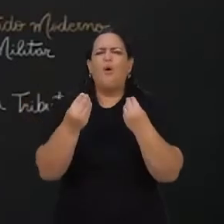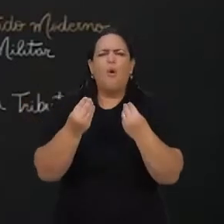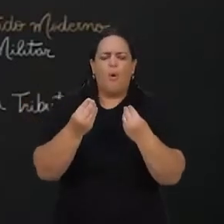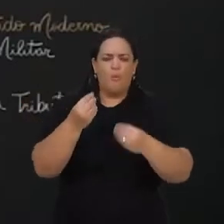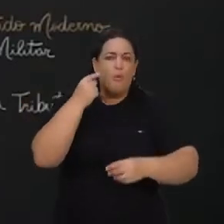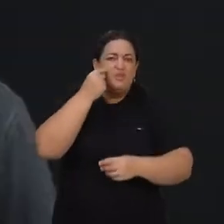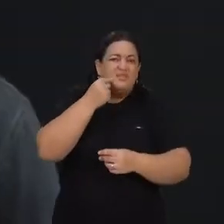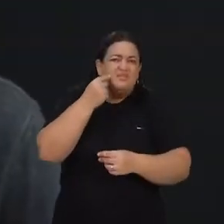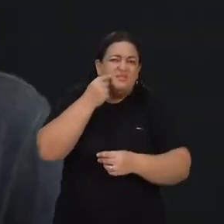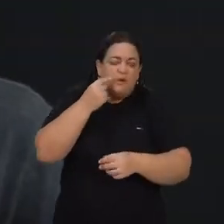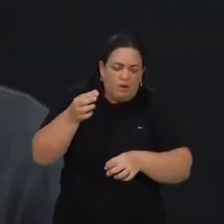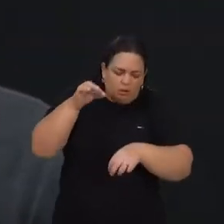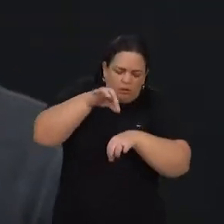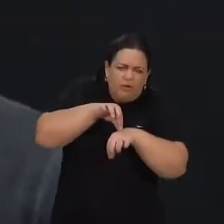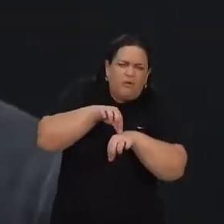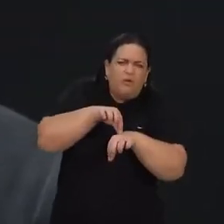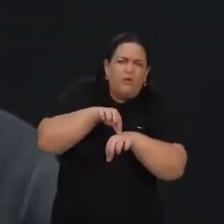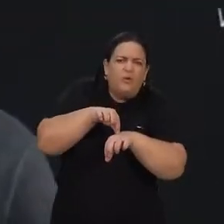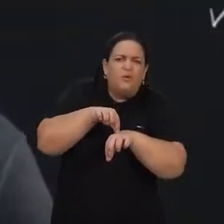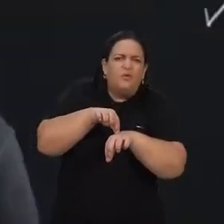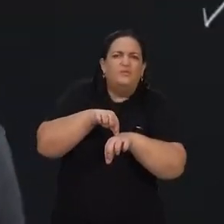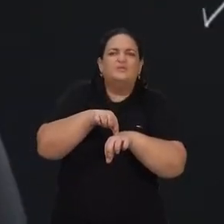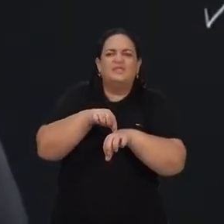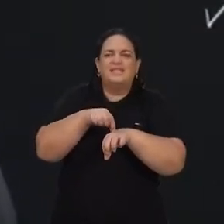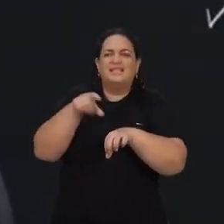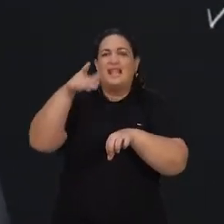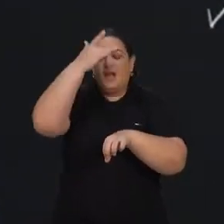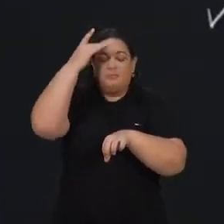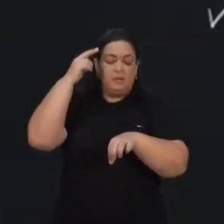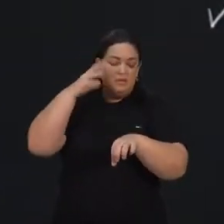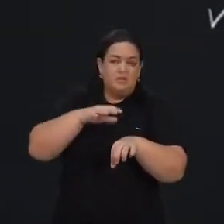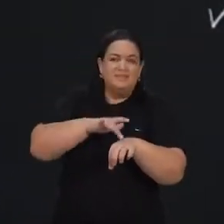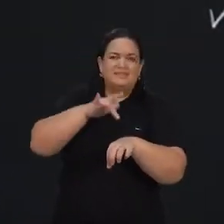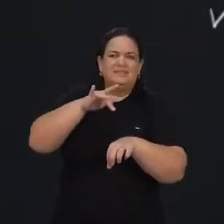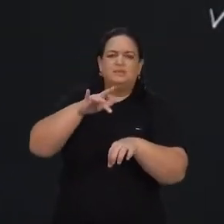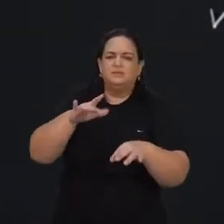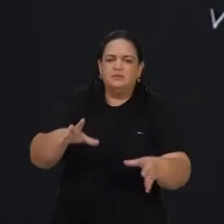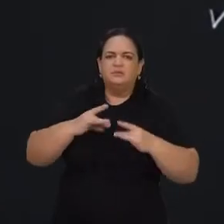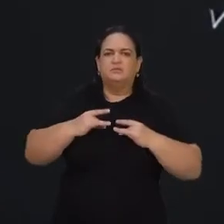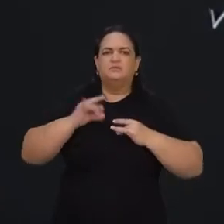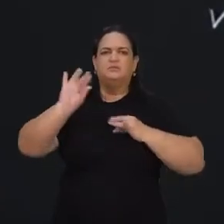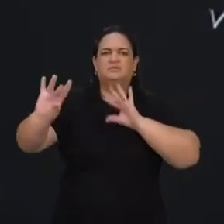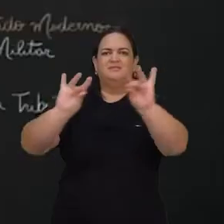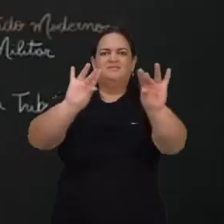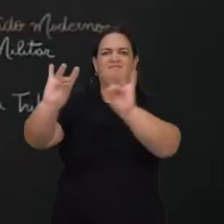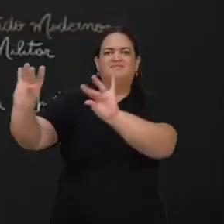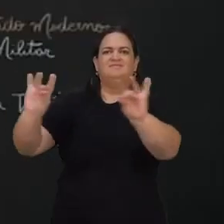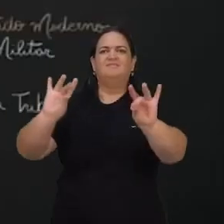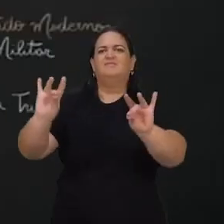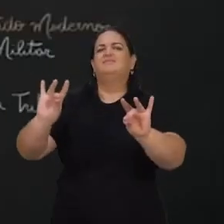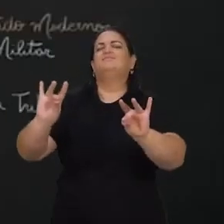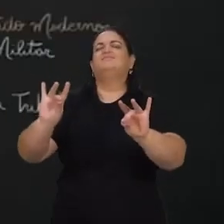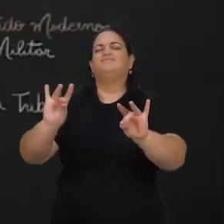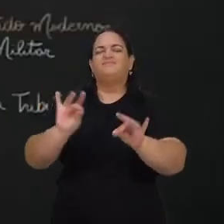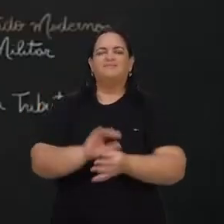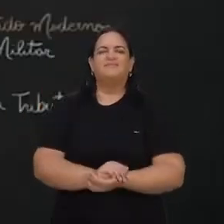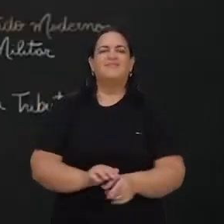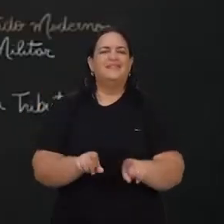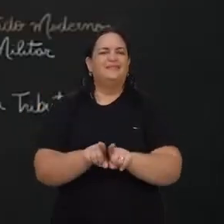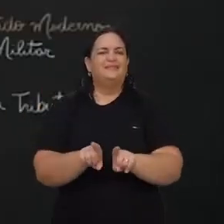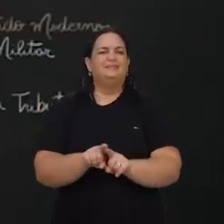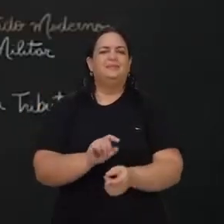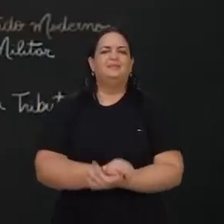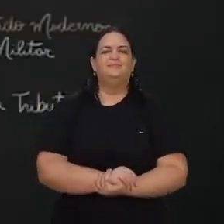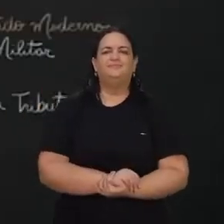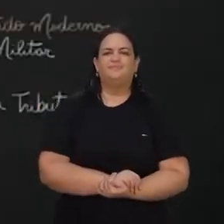rato, né? O que acontece? Essa doença era muito contagiosa. Então as pessoas conviviam e acabavam